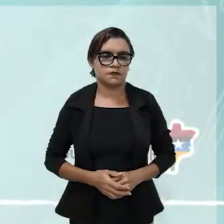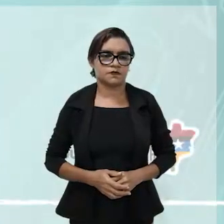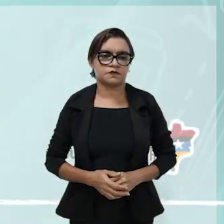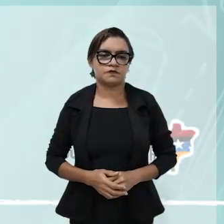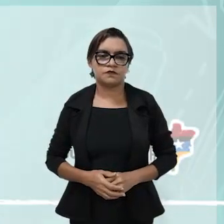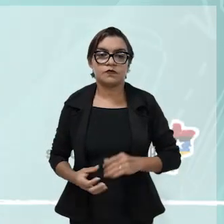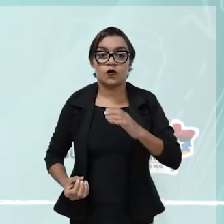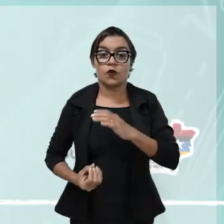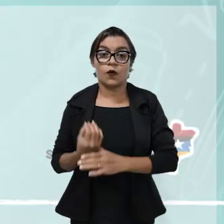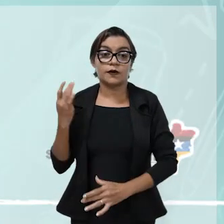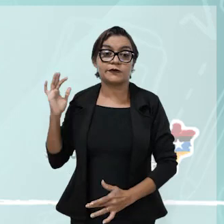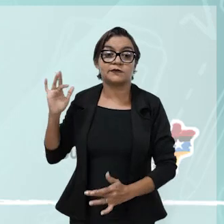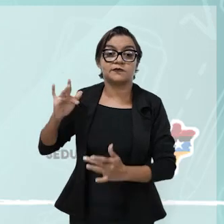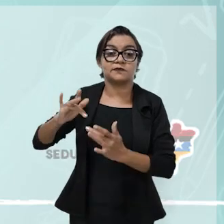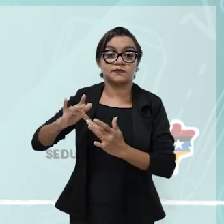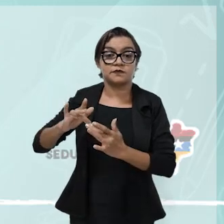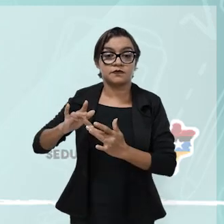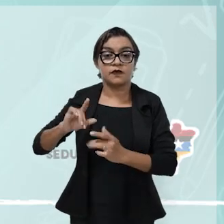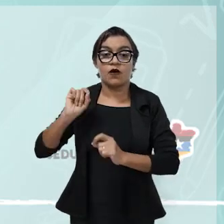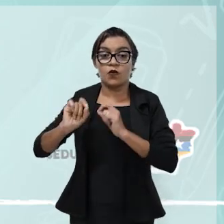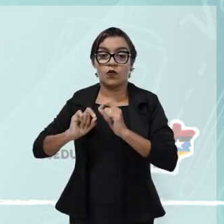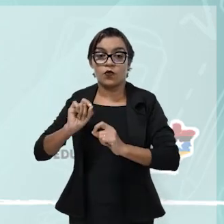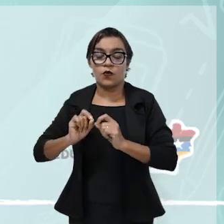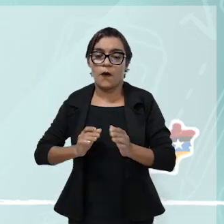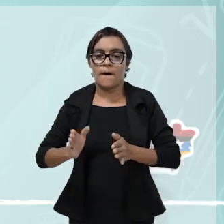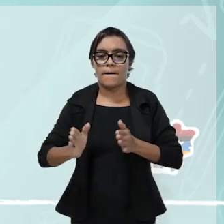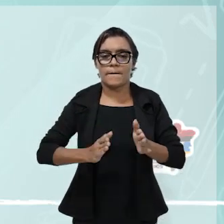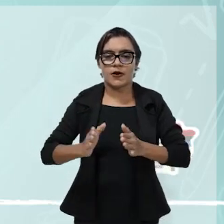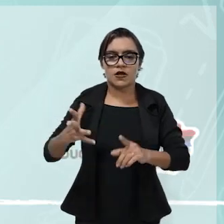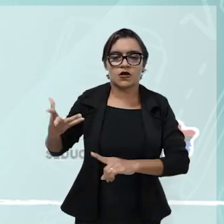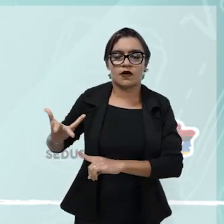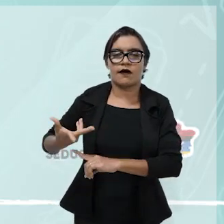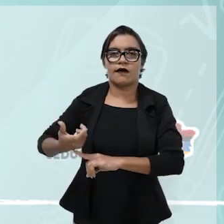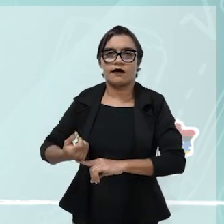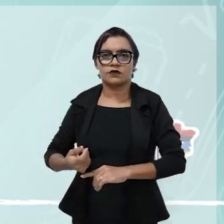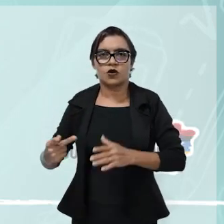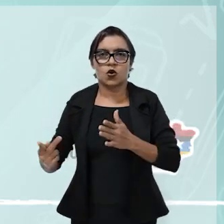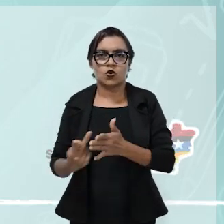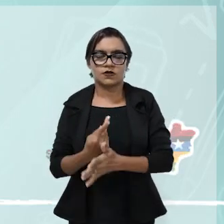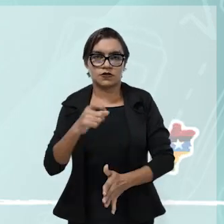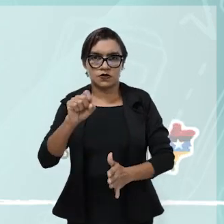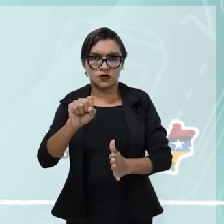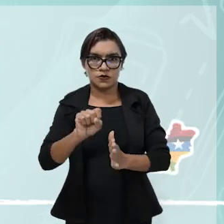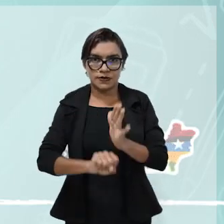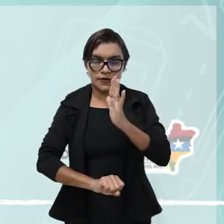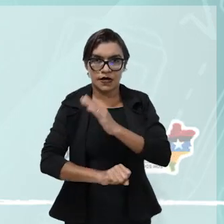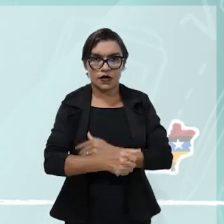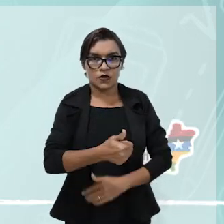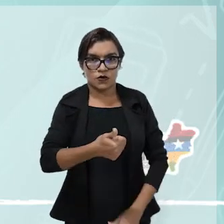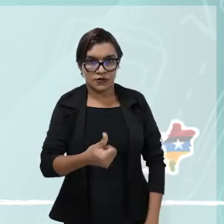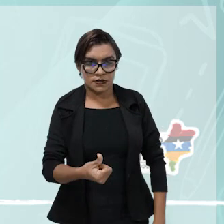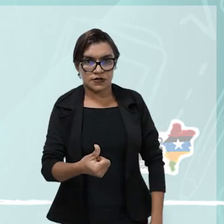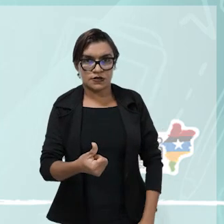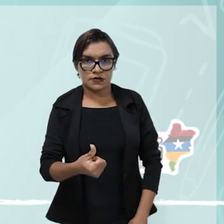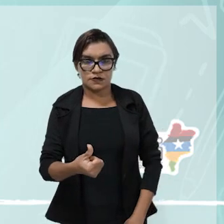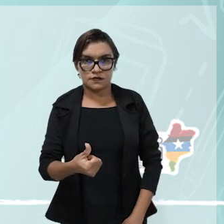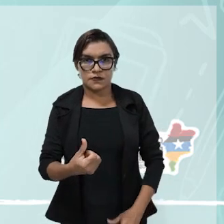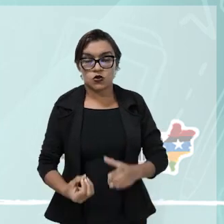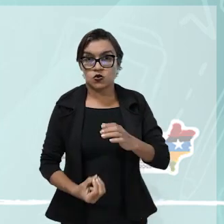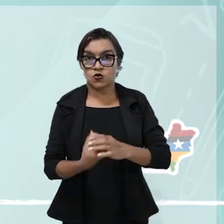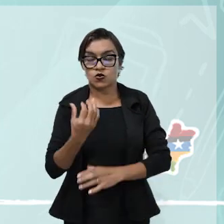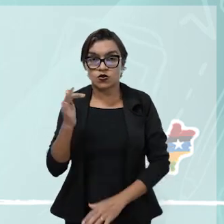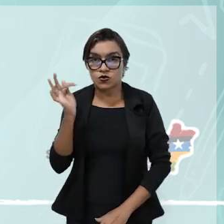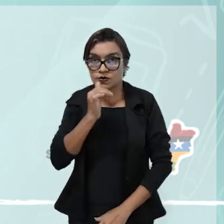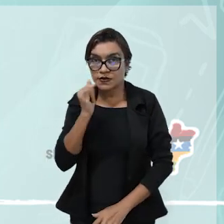Origem do classicismo. O classicismo é o período artístico que ocorreu no século XVI e surgiu na Itália junto com o